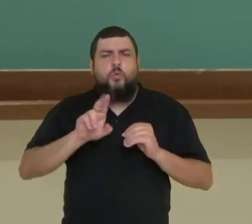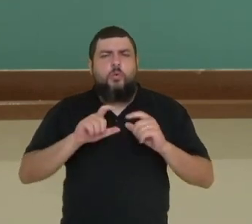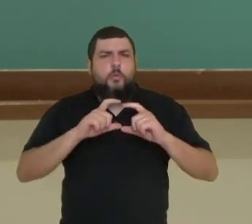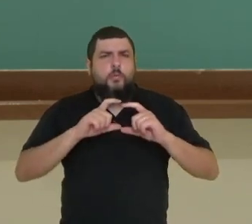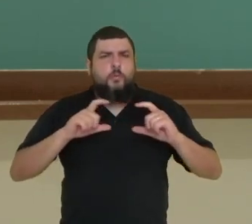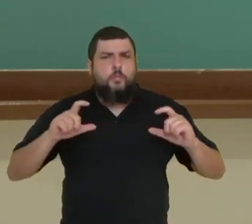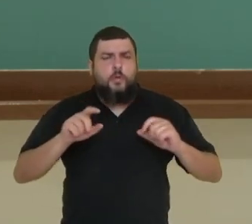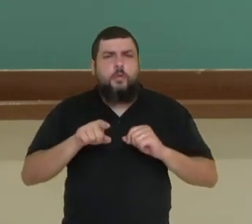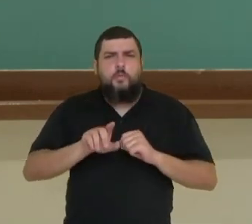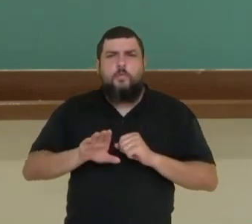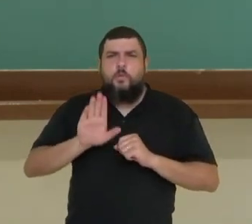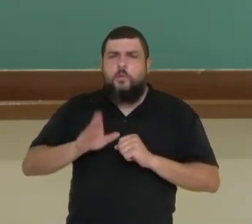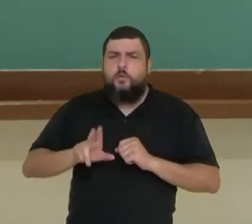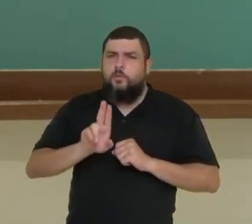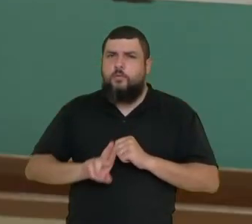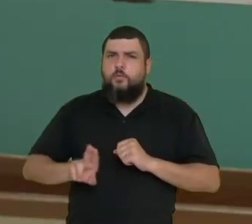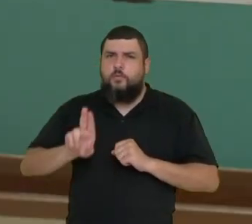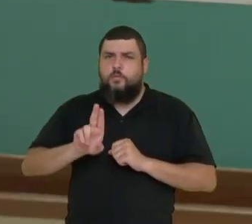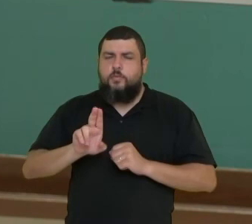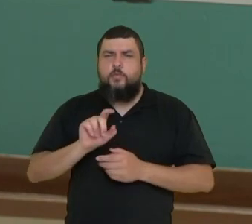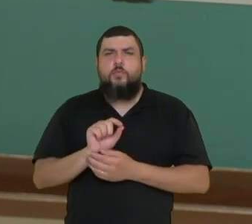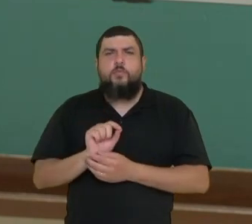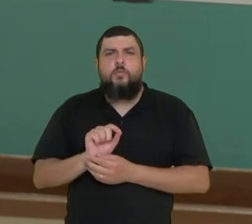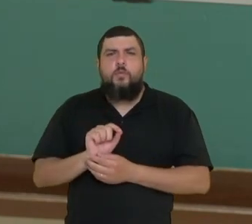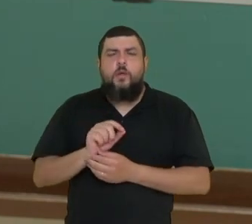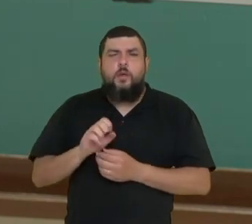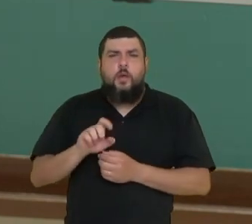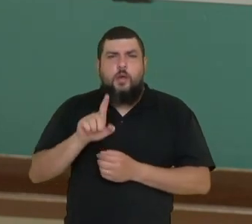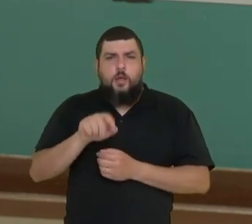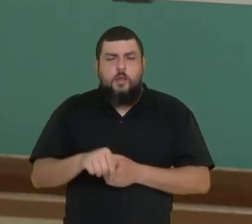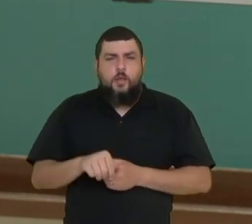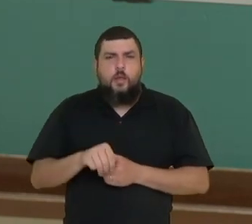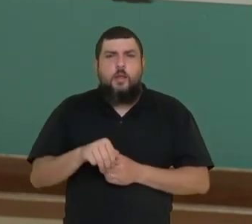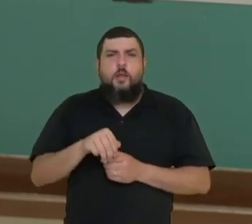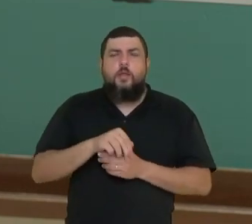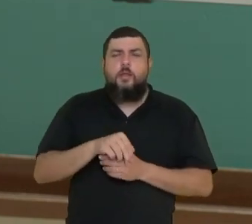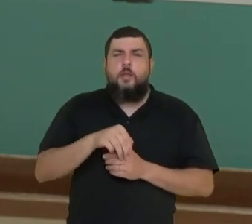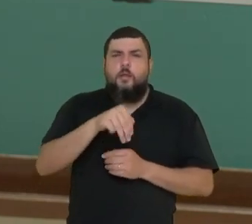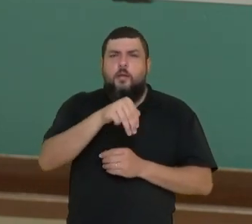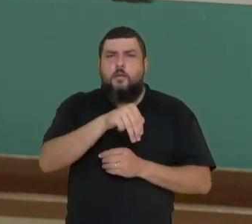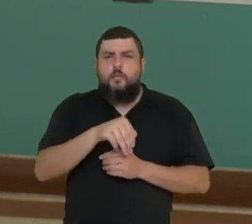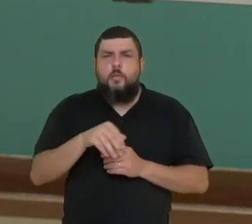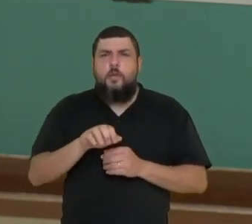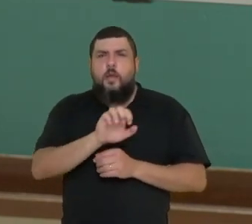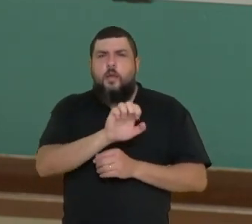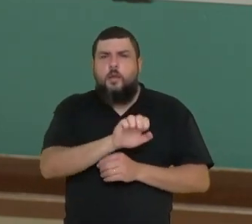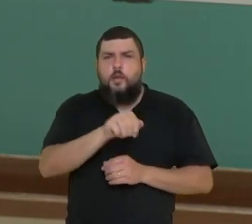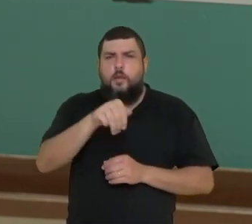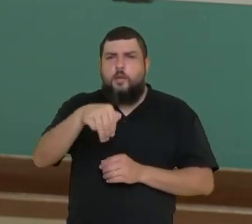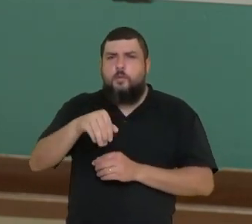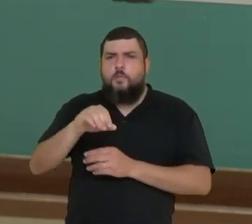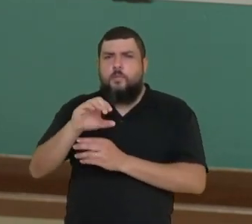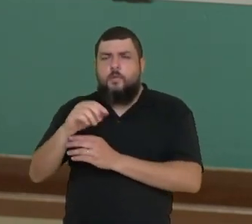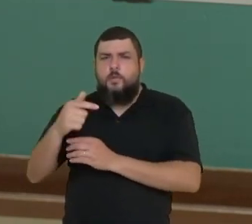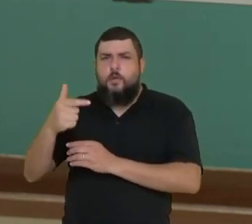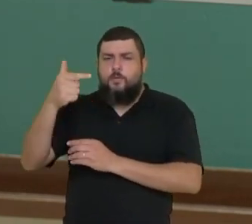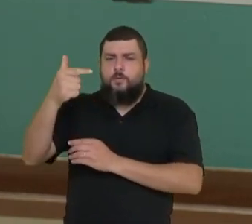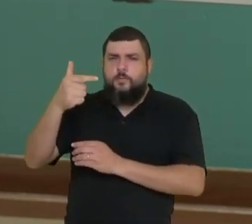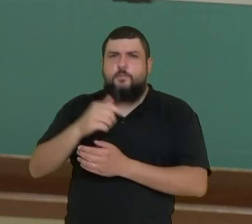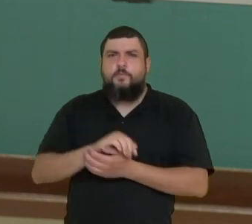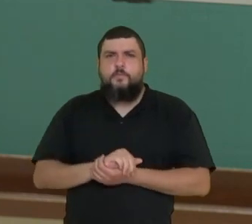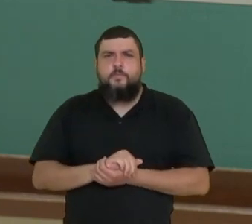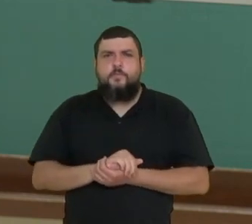visto muito tempo aí, a relação massa-energia do Albert Einstein, E igual mc ao quadrado.